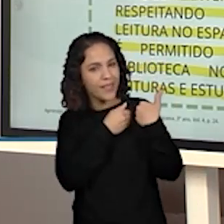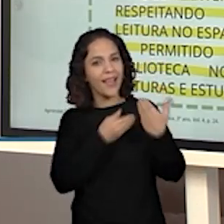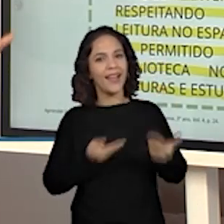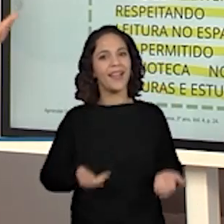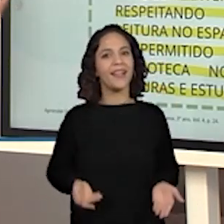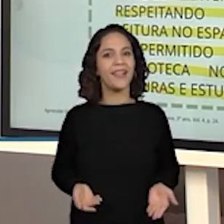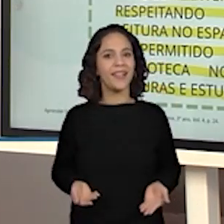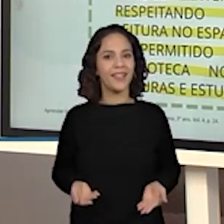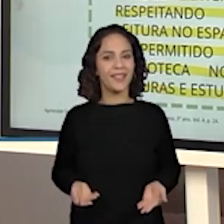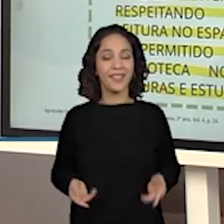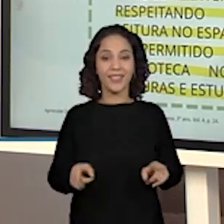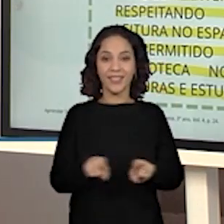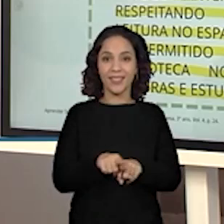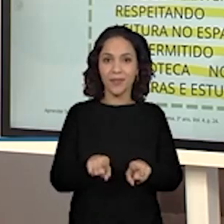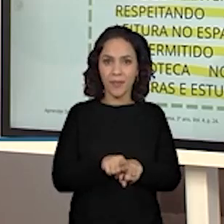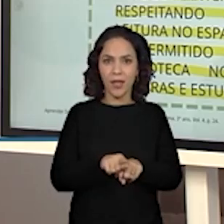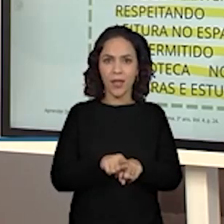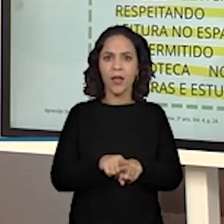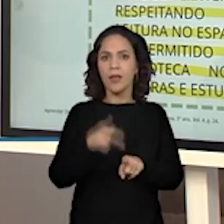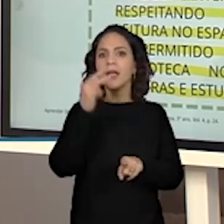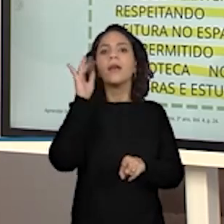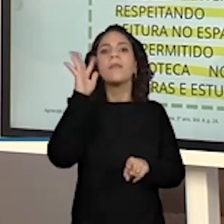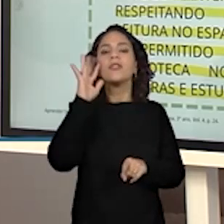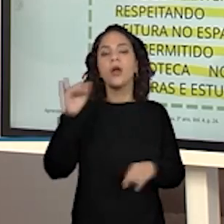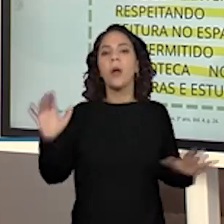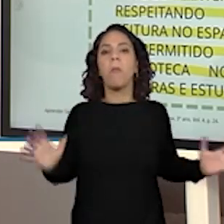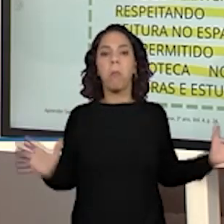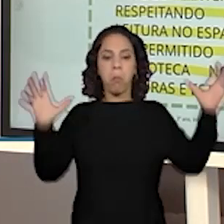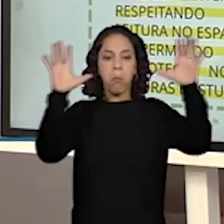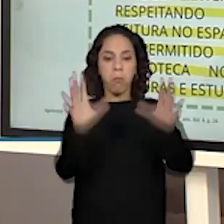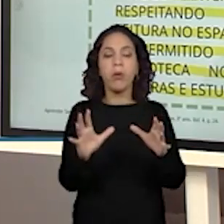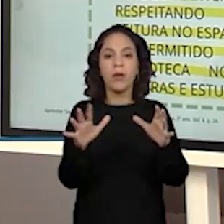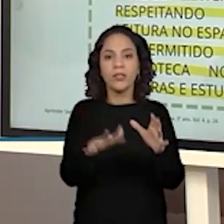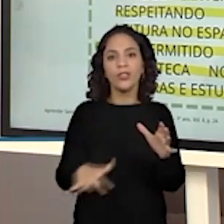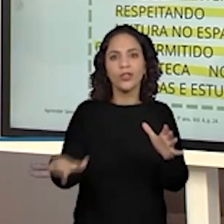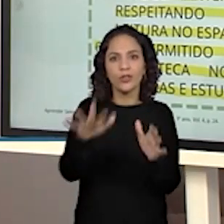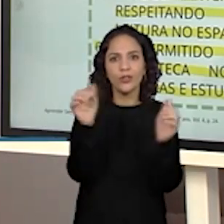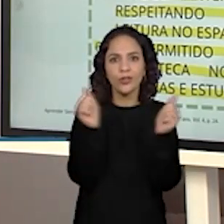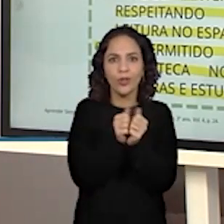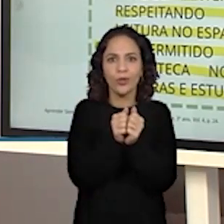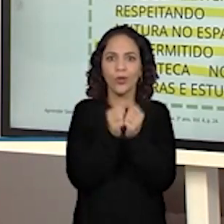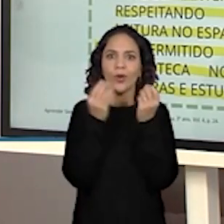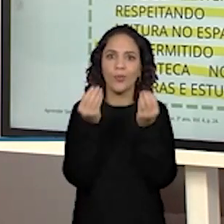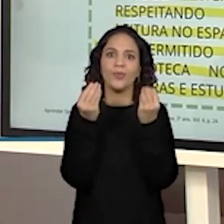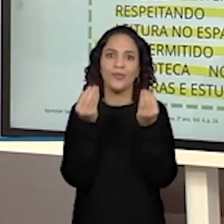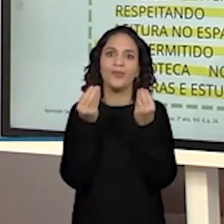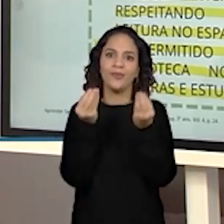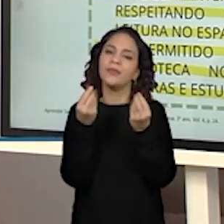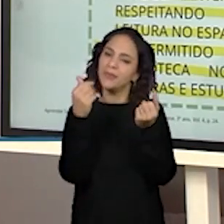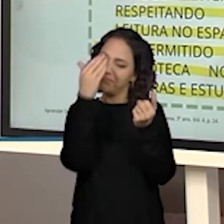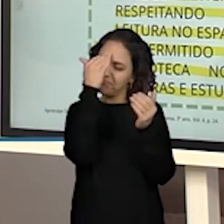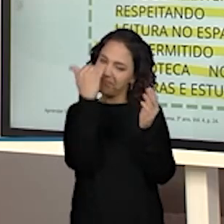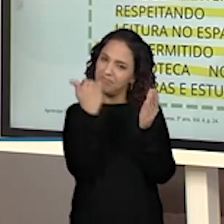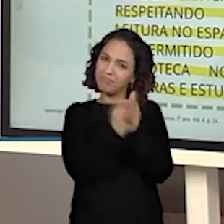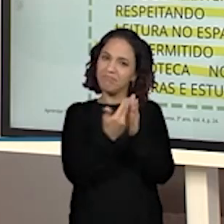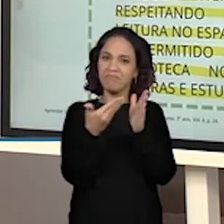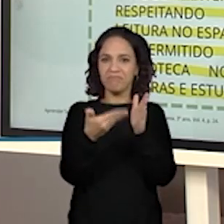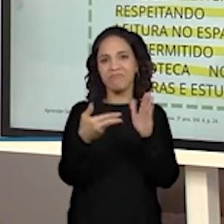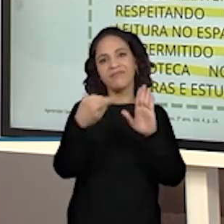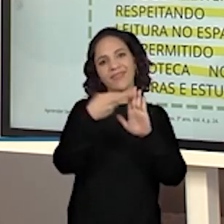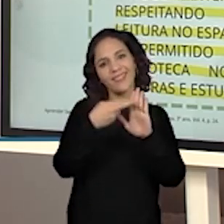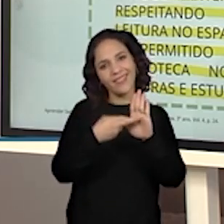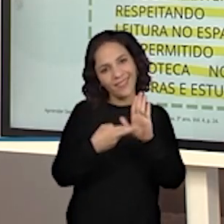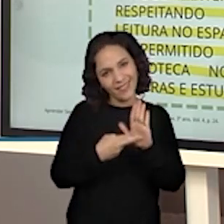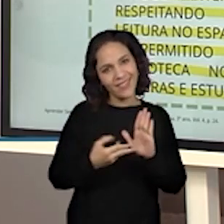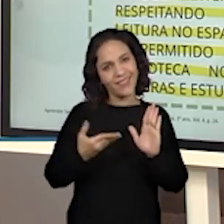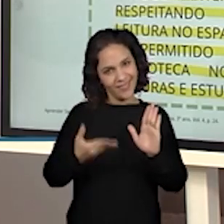não é? E todas utilizando ao mesmo tempo. Nossa, como é relevante cumprir as regras,